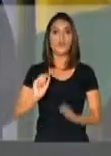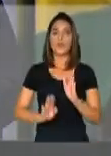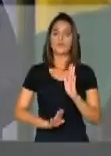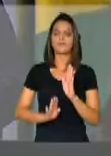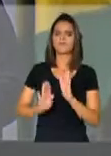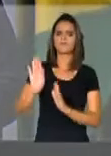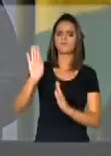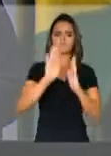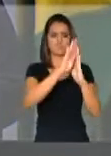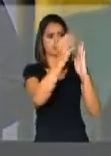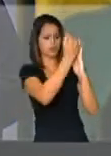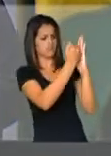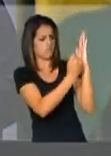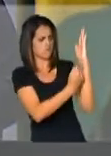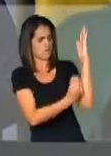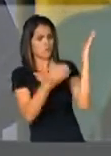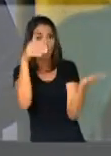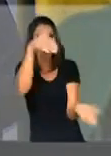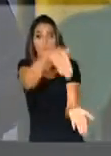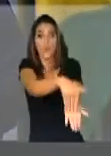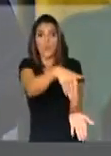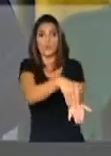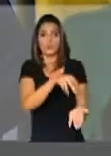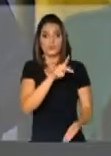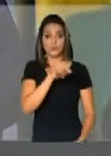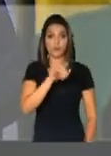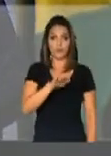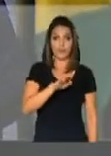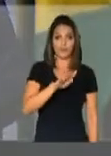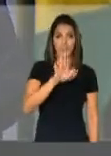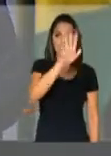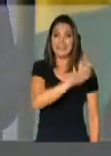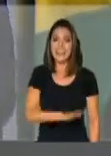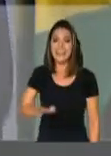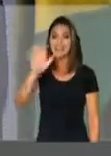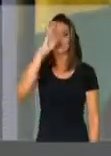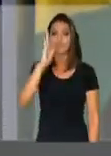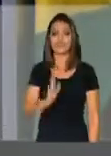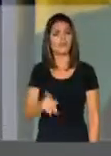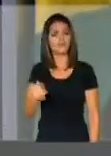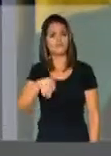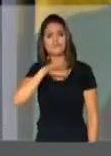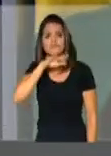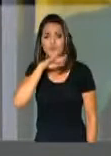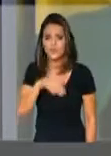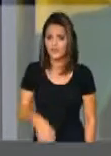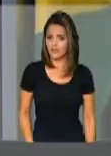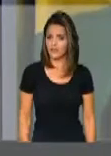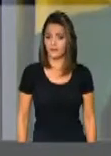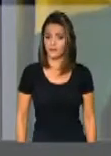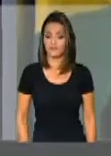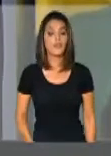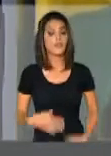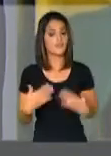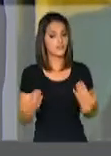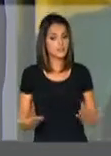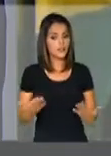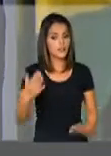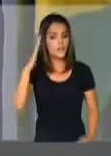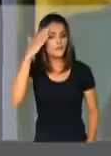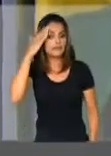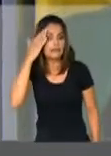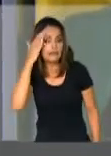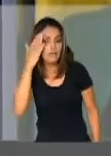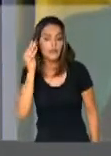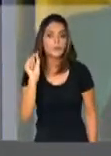e isso amigos parlamentares é imoral seu presidente eu entendo se